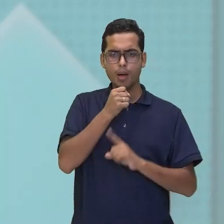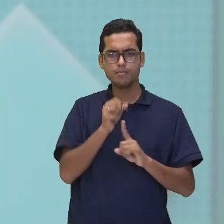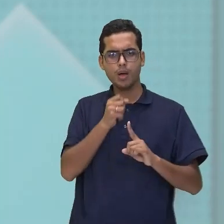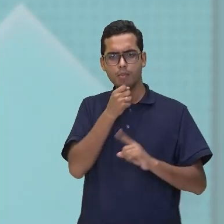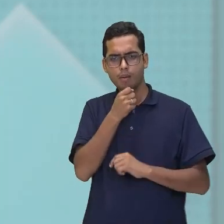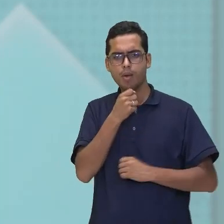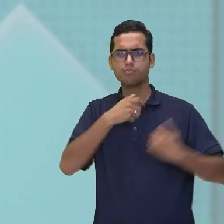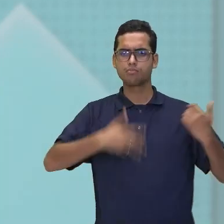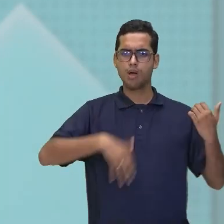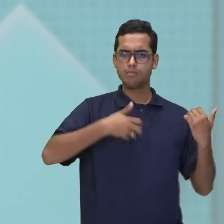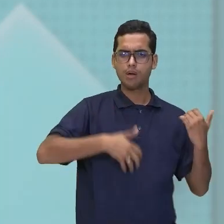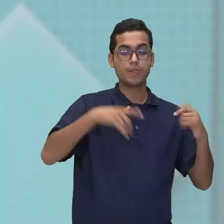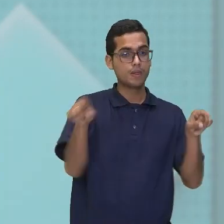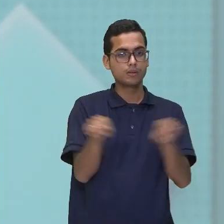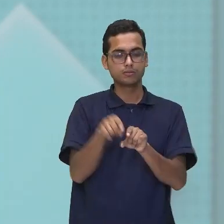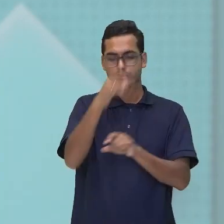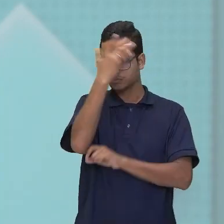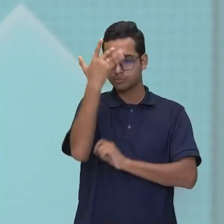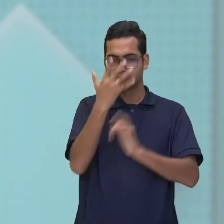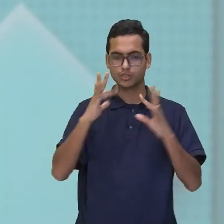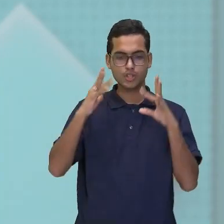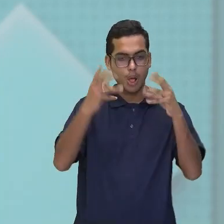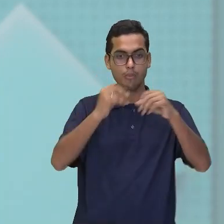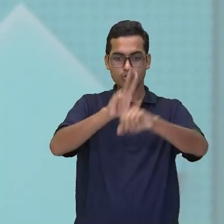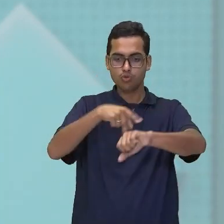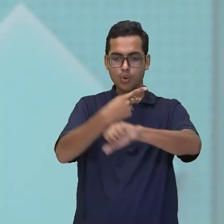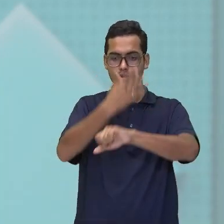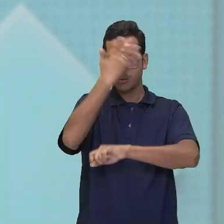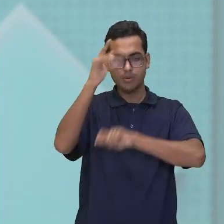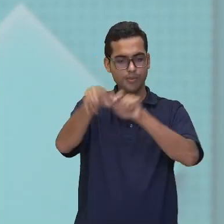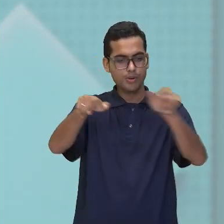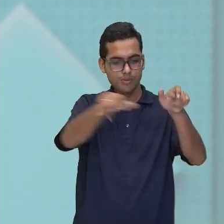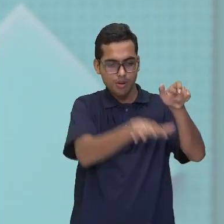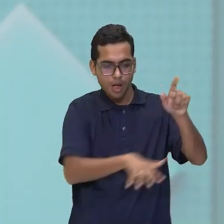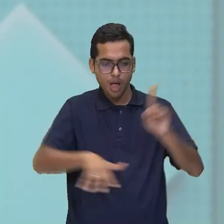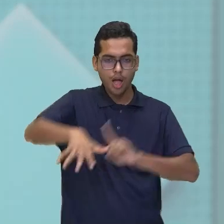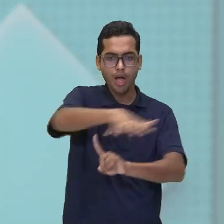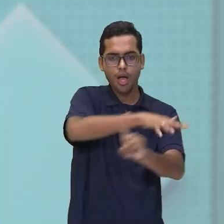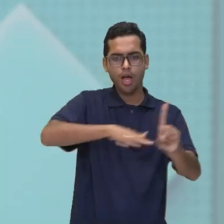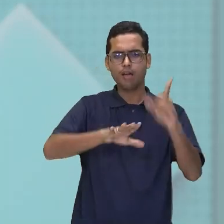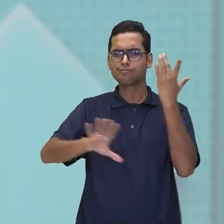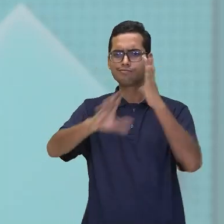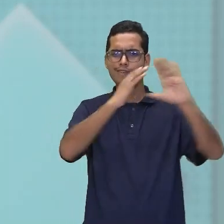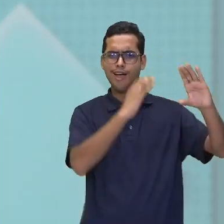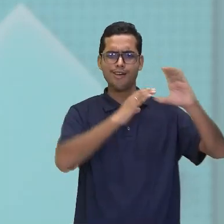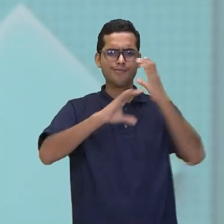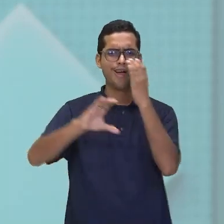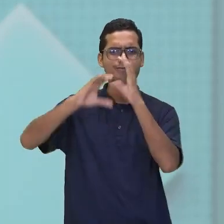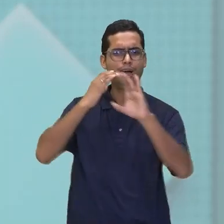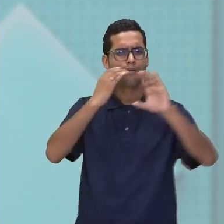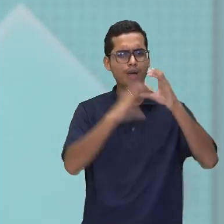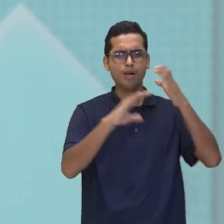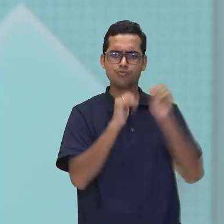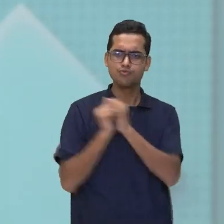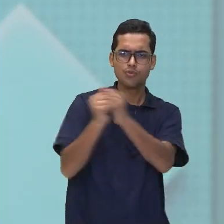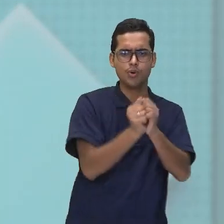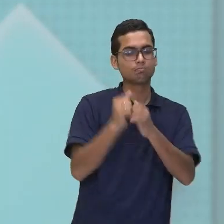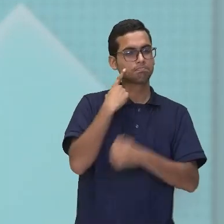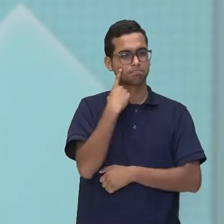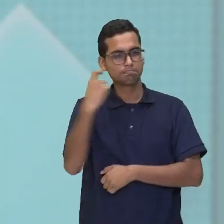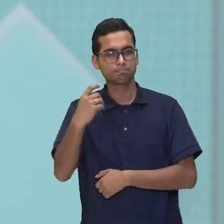no Centro de Mídias. Então, foi uma experiência muito interessante. Os